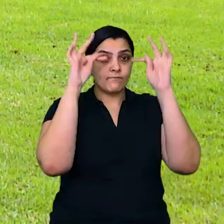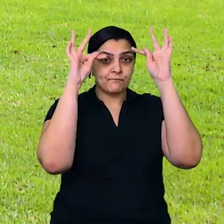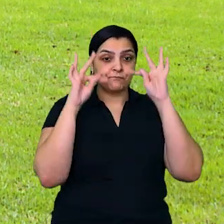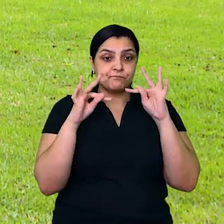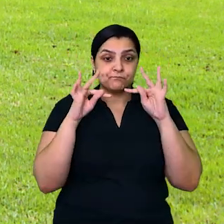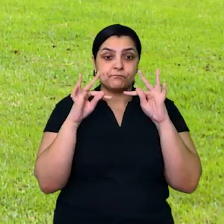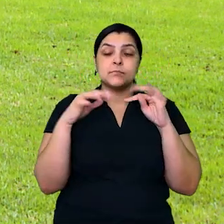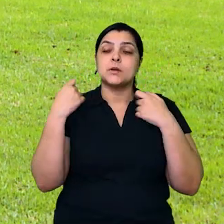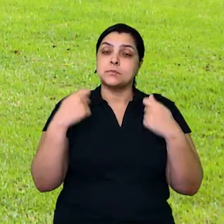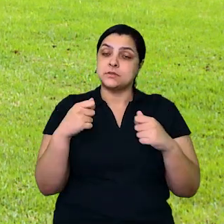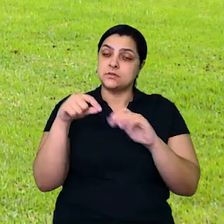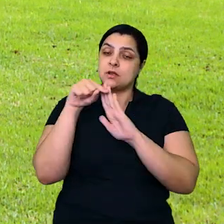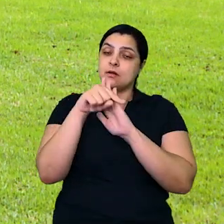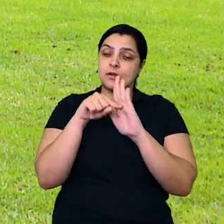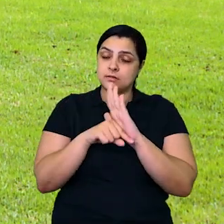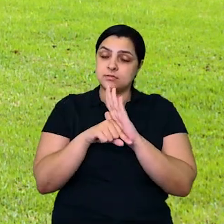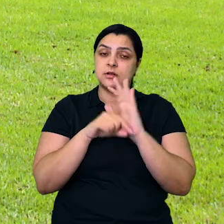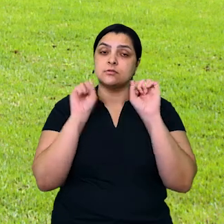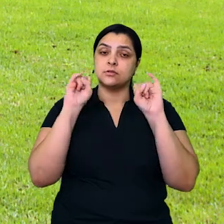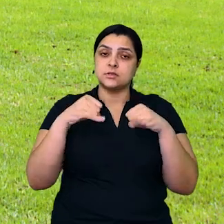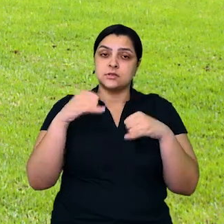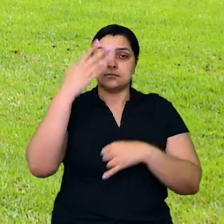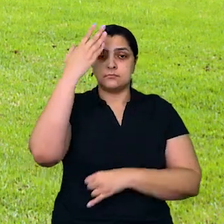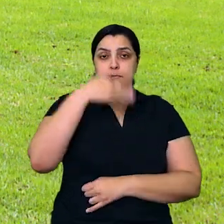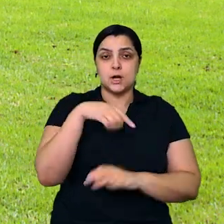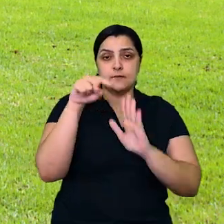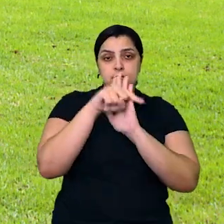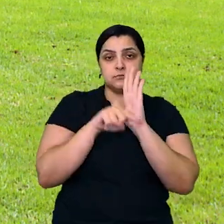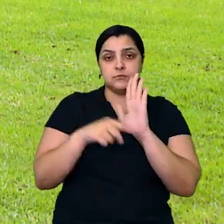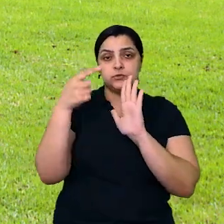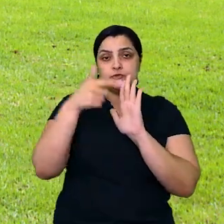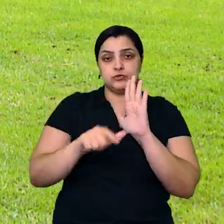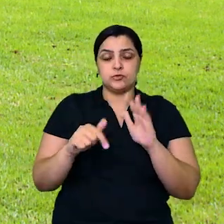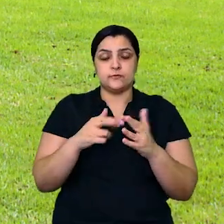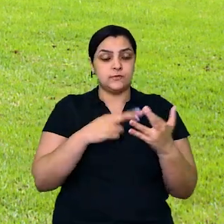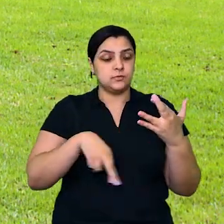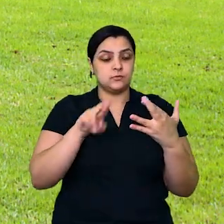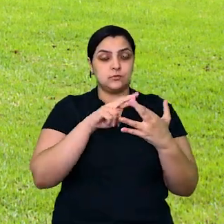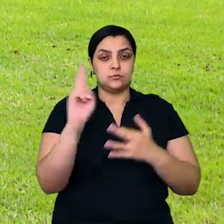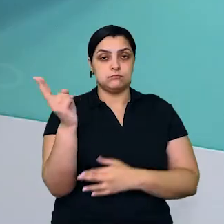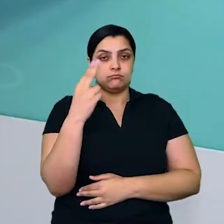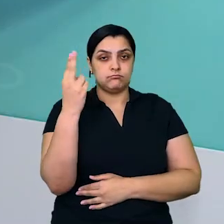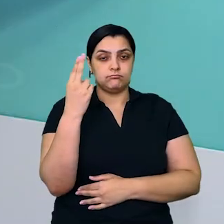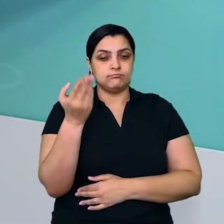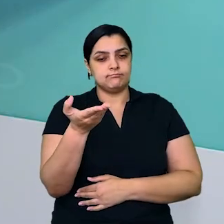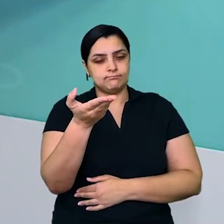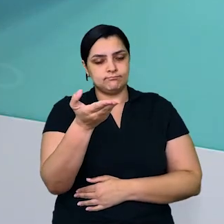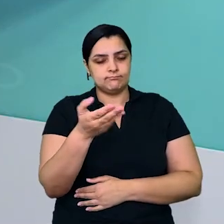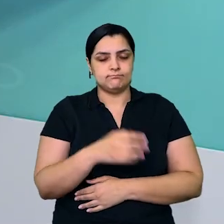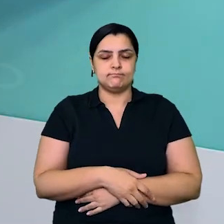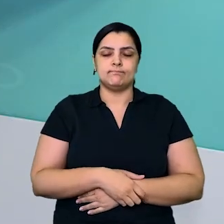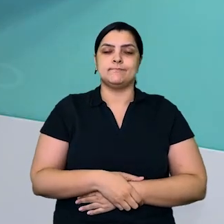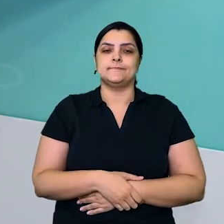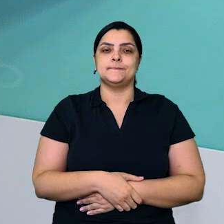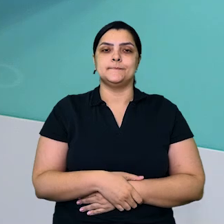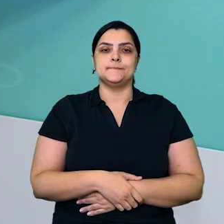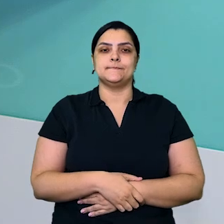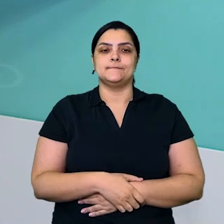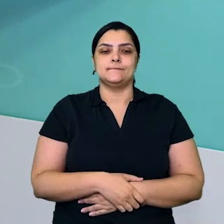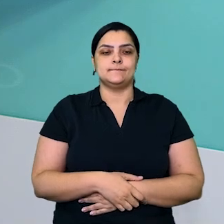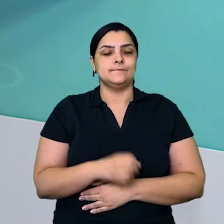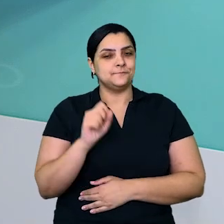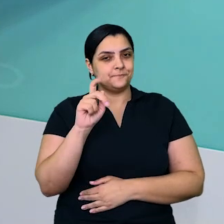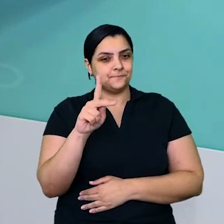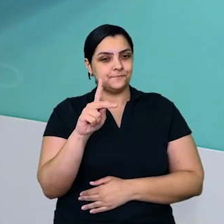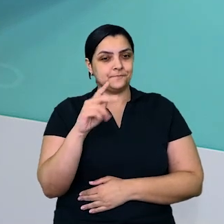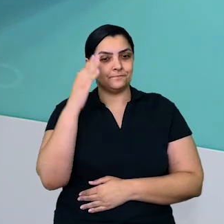da testemunha seja analisado e as provas sejam reexaminadas. Não cabe mais recurso. Volto com vocês no estúdio. Tá